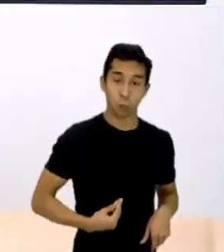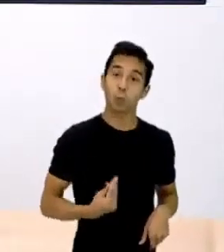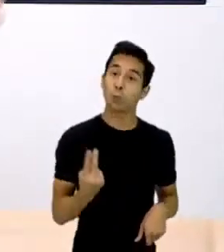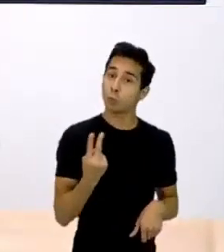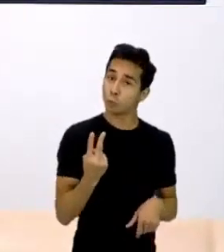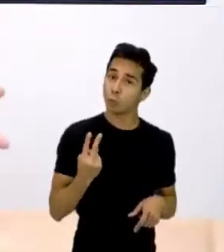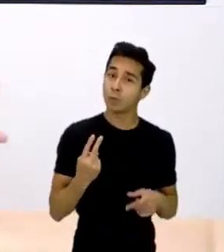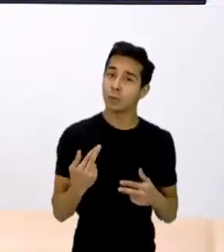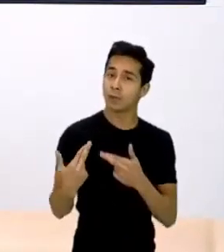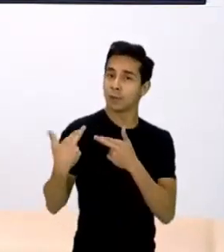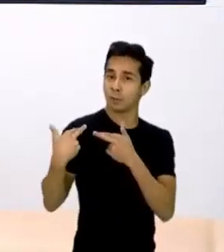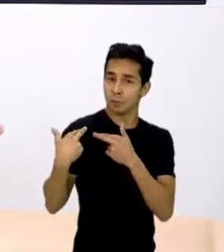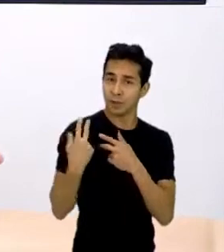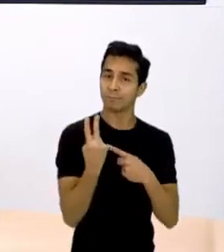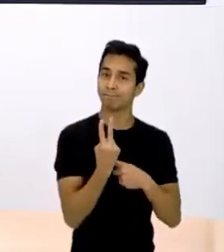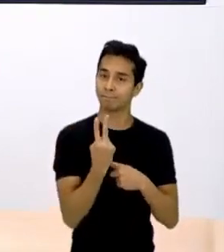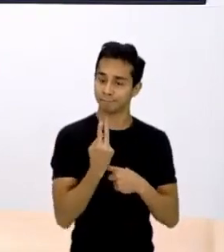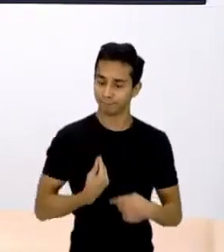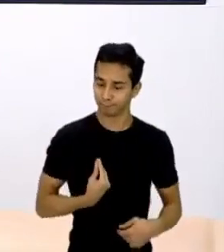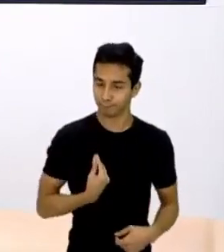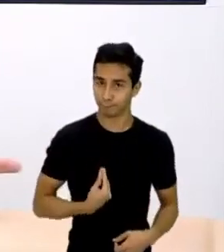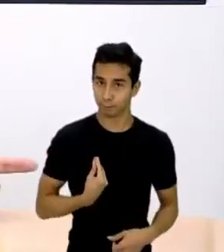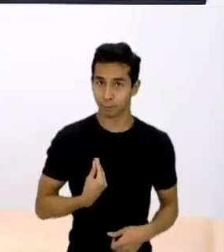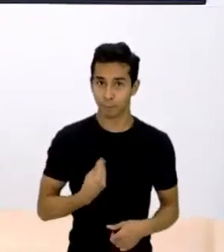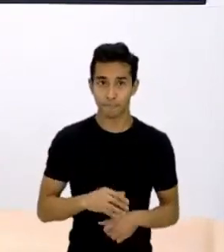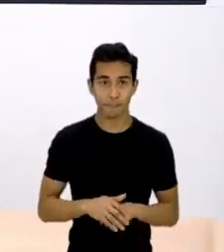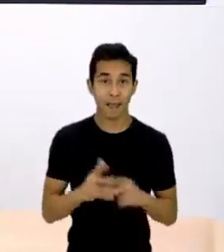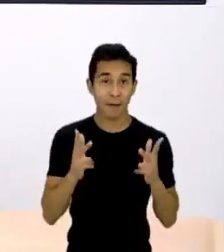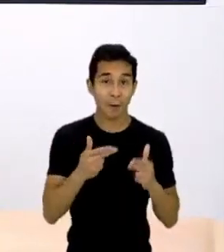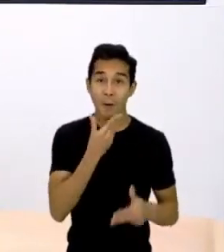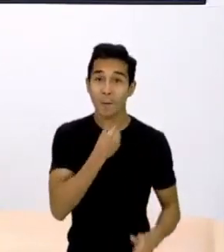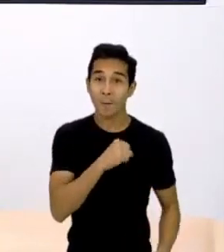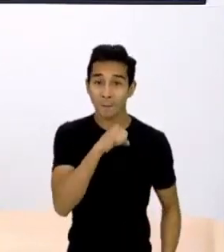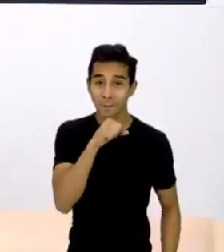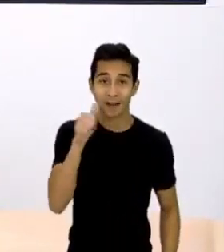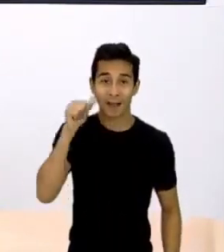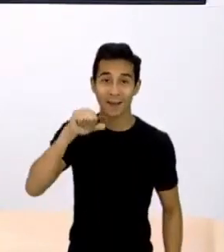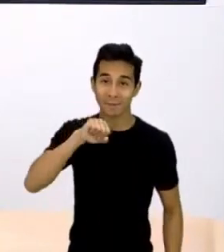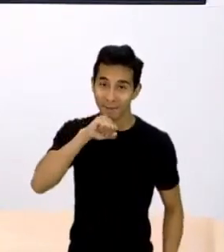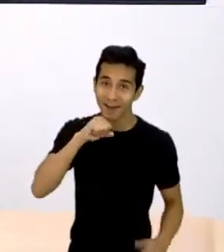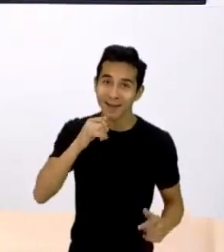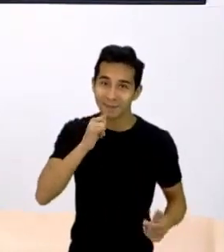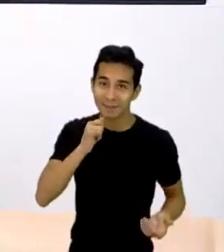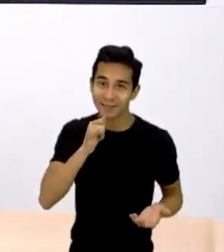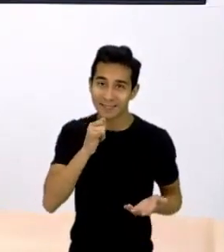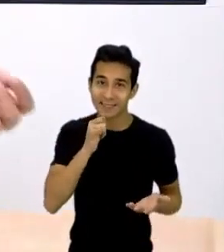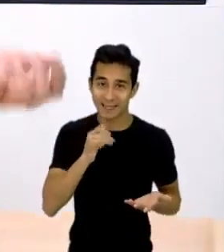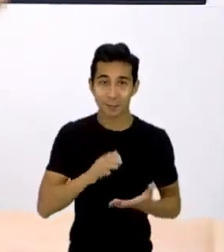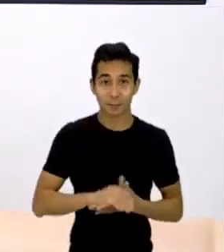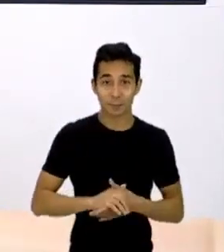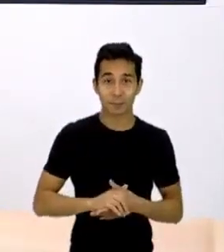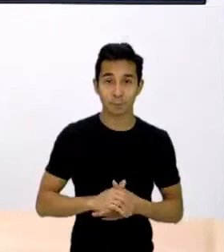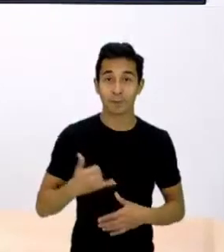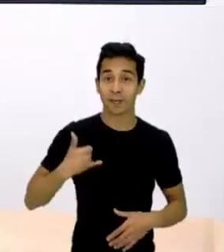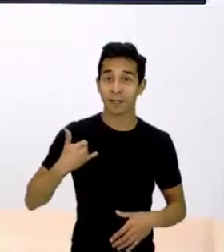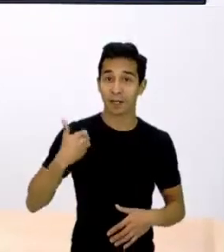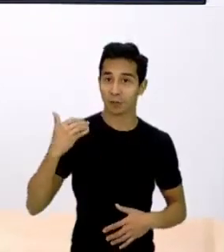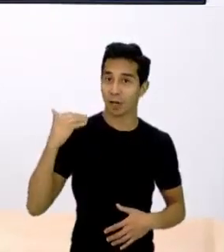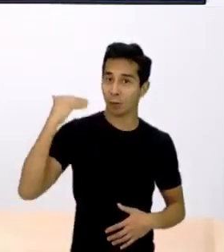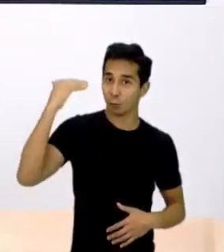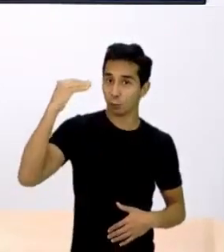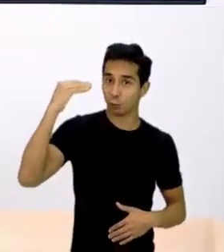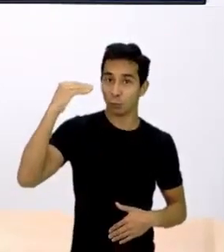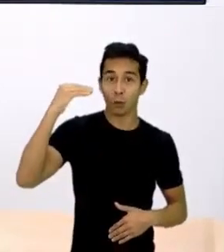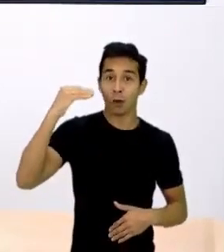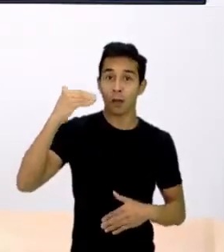corresponsabilidade. A mesma coisa são os nossos pais, por exemplo, né? Então, até aí uma idade antes da gente se tornar adulto,